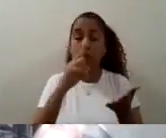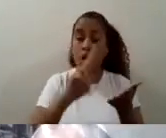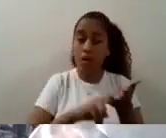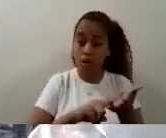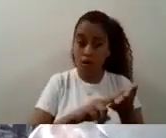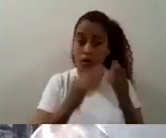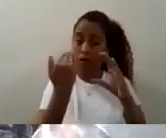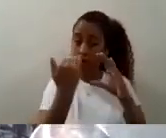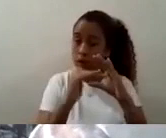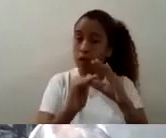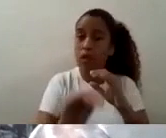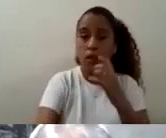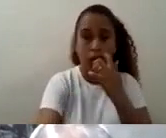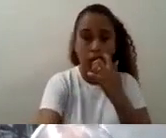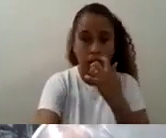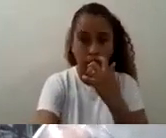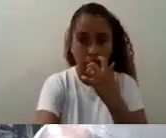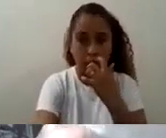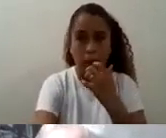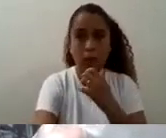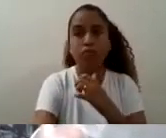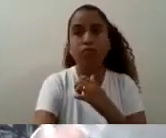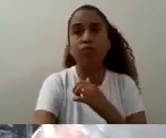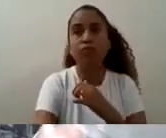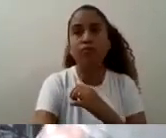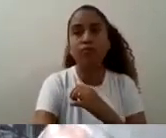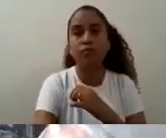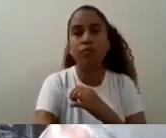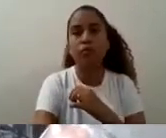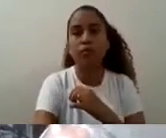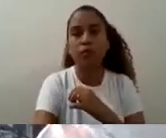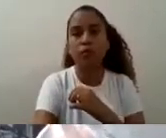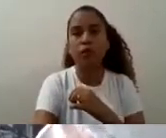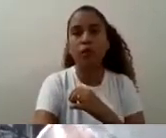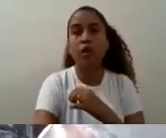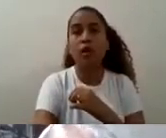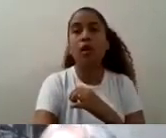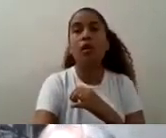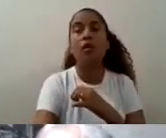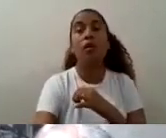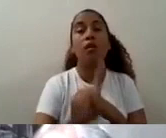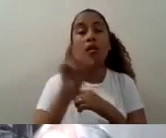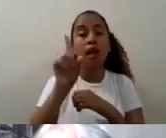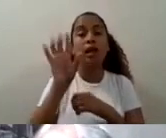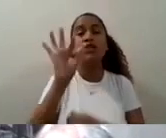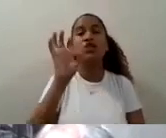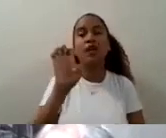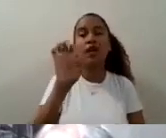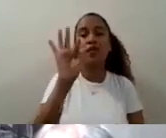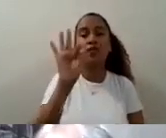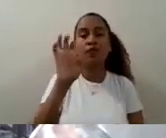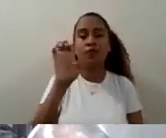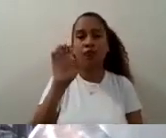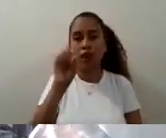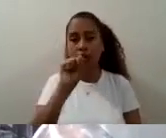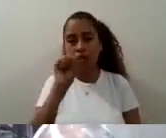quem escreveu o texto de Efésios, carta para pessoas de boa vontade num mundo cheio de barreiras